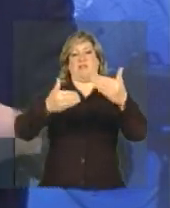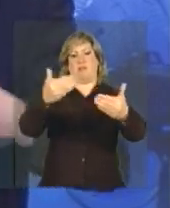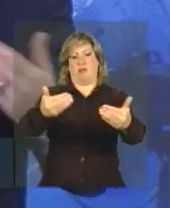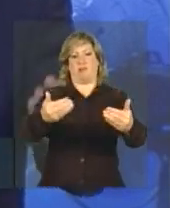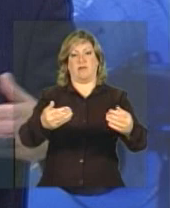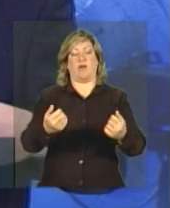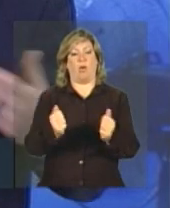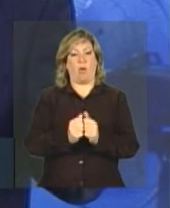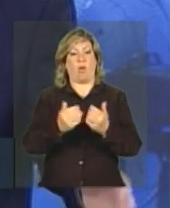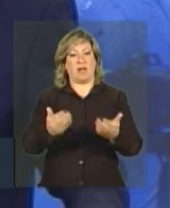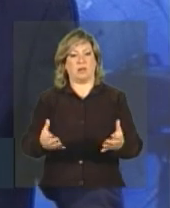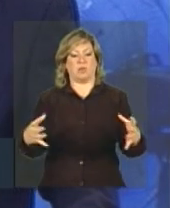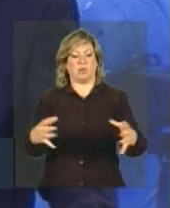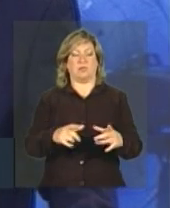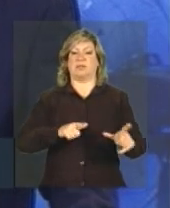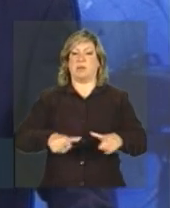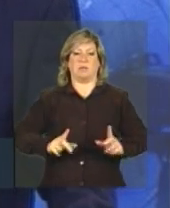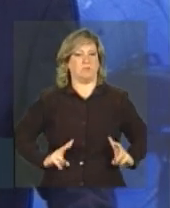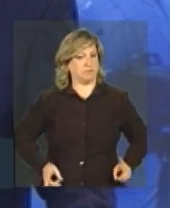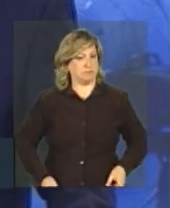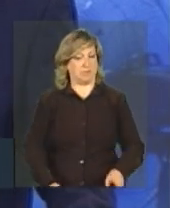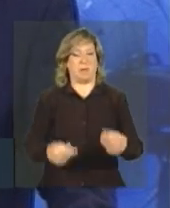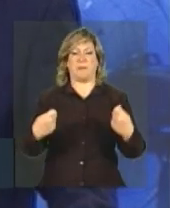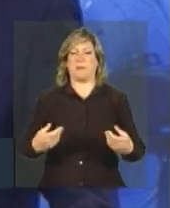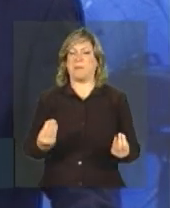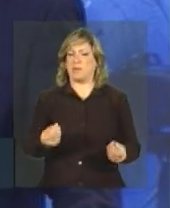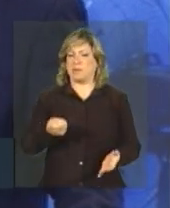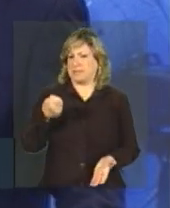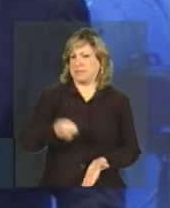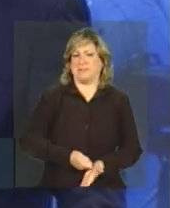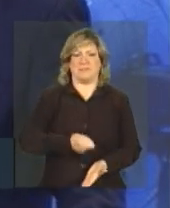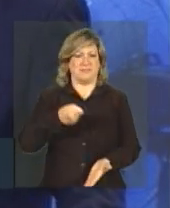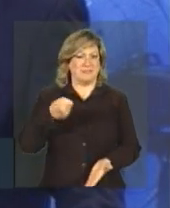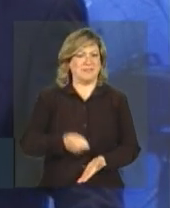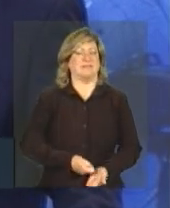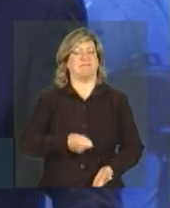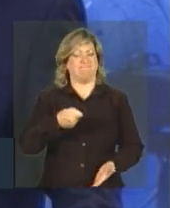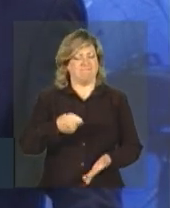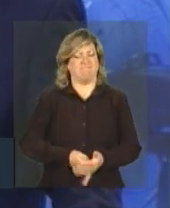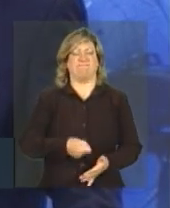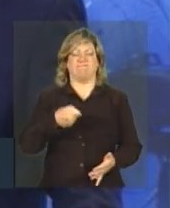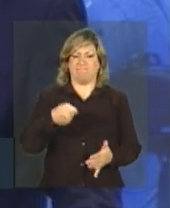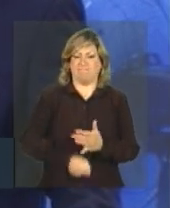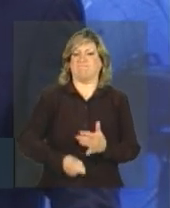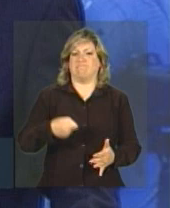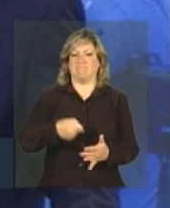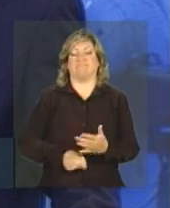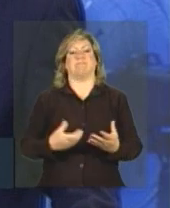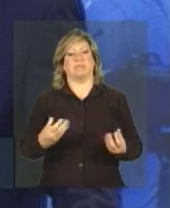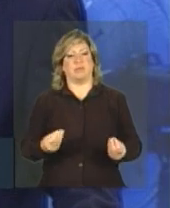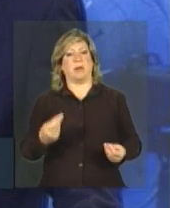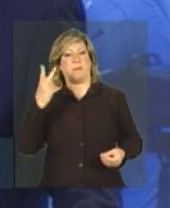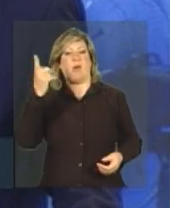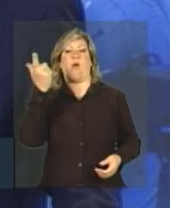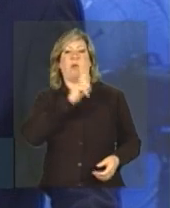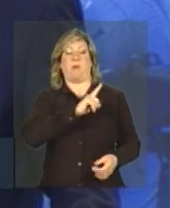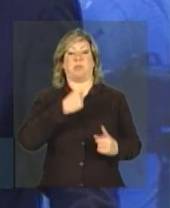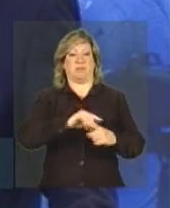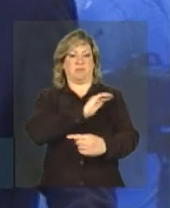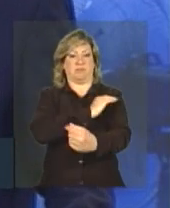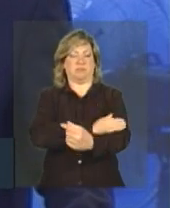através deste movimento permanente. É preciso muita determinação para fazer ciência. E, em terceiro lugar, precisa muita